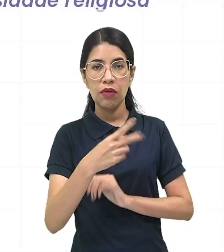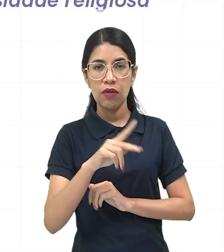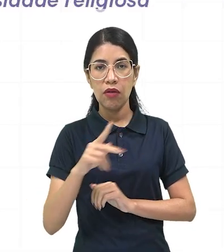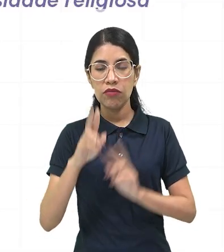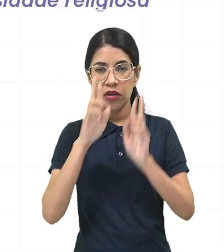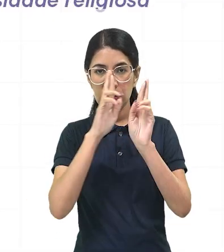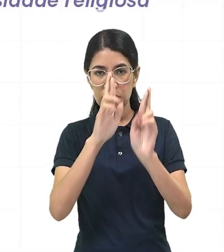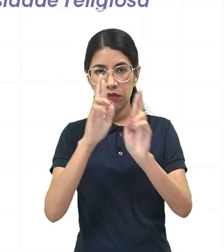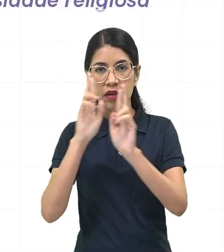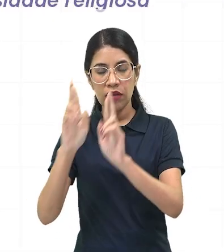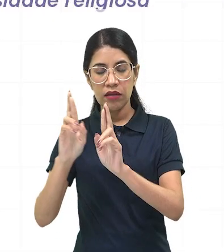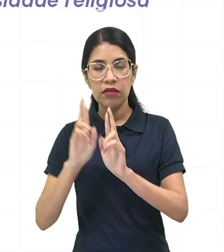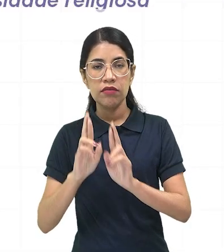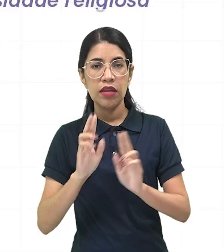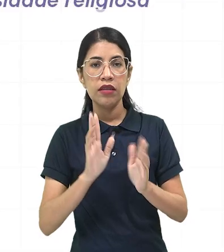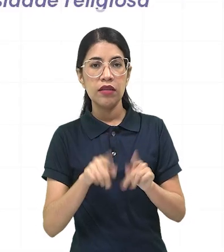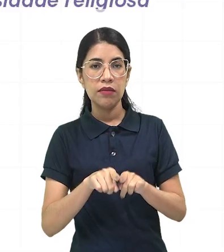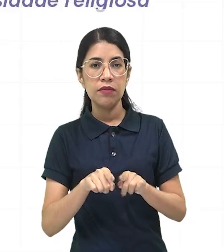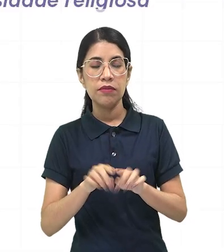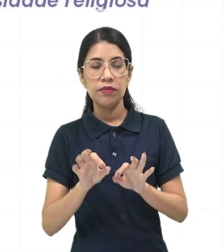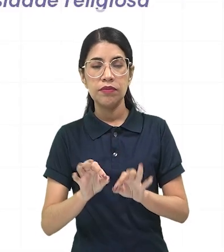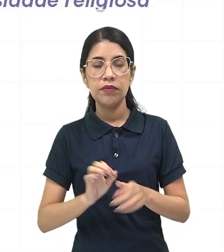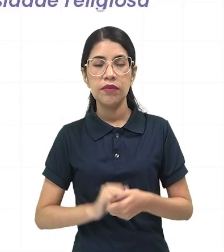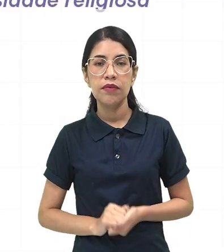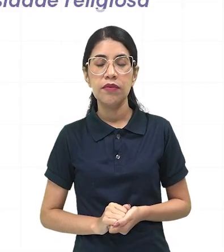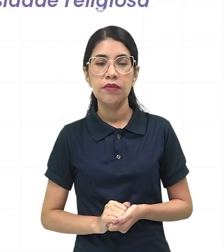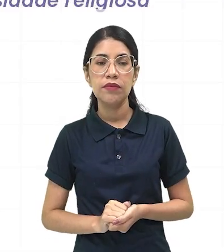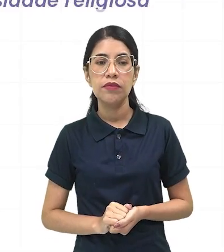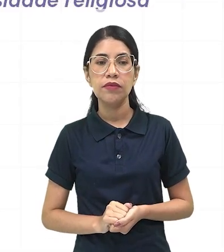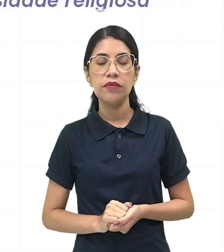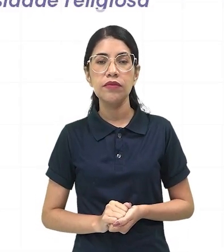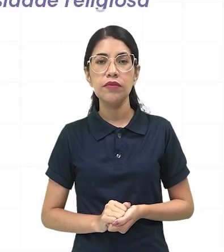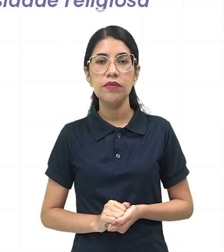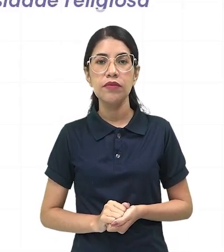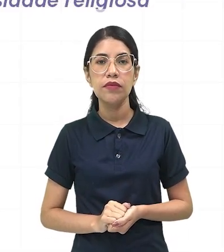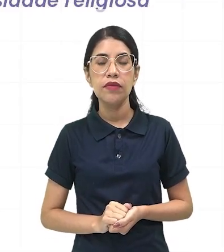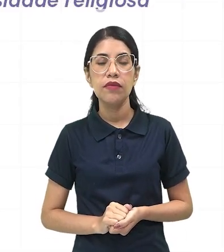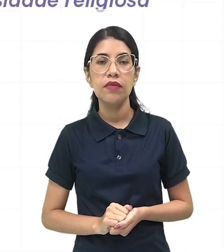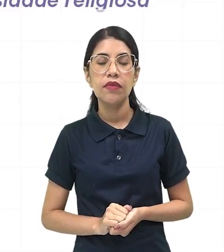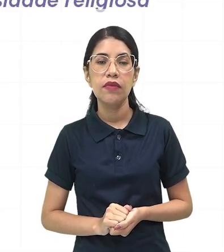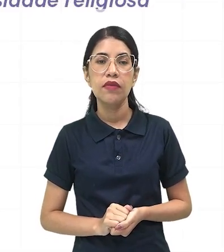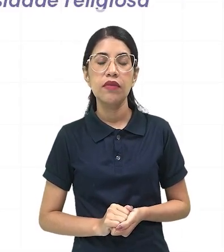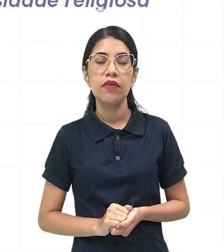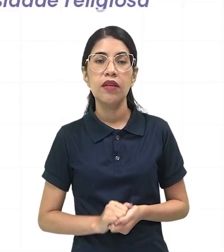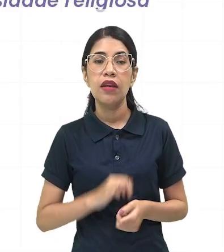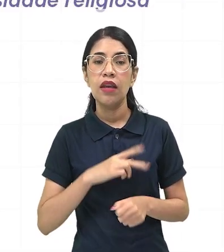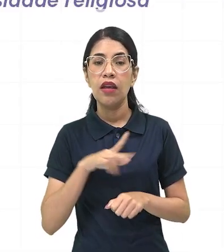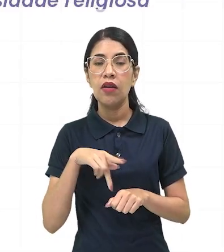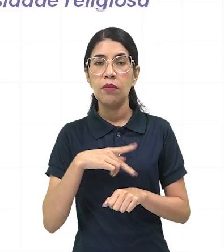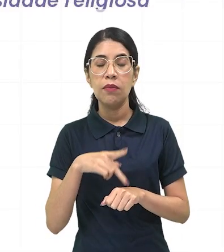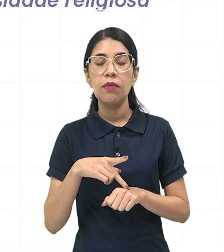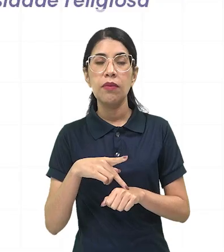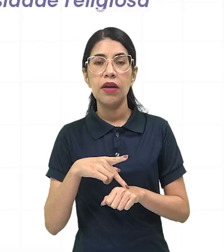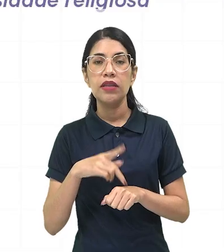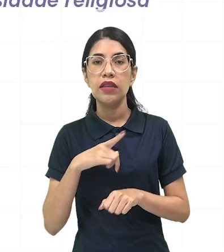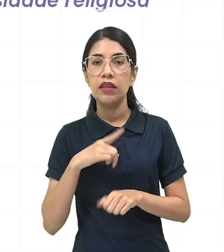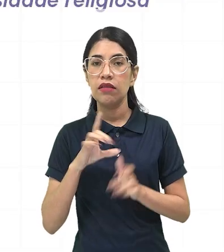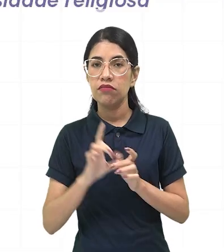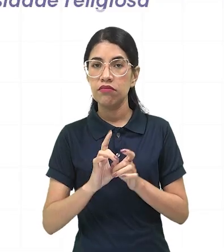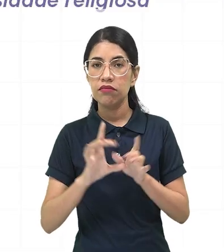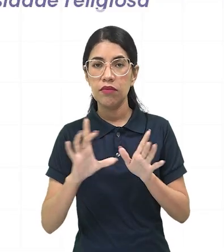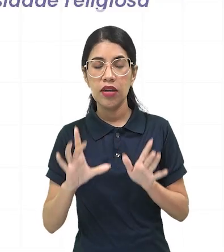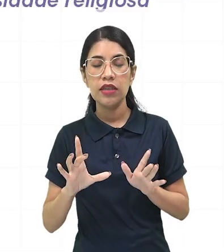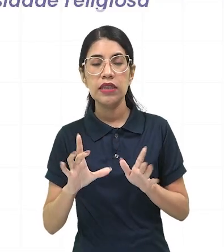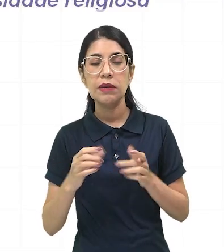respeitando os direitos uns dos outros. Vamos continuar o texto desse slide. Em um país